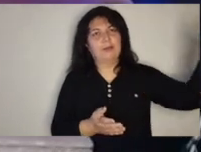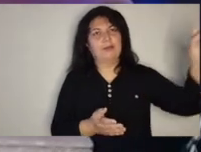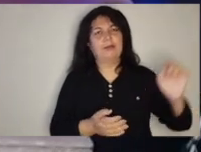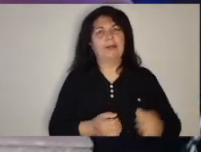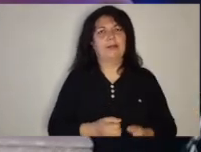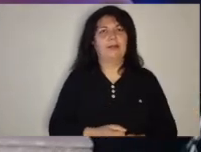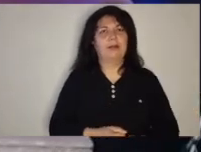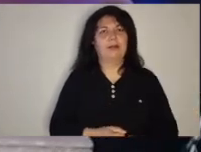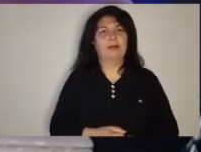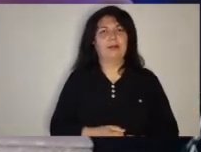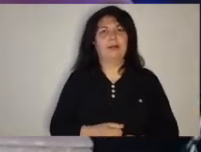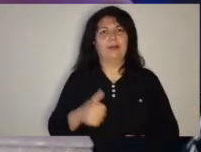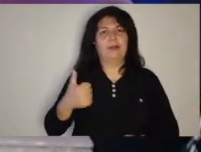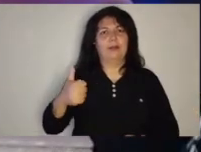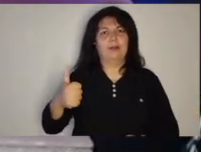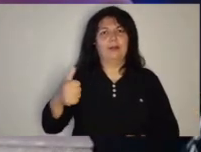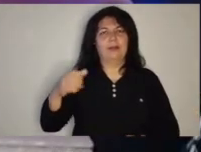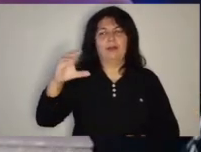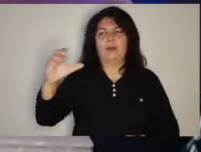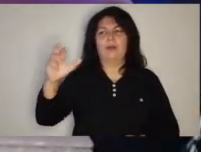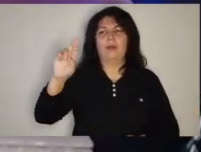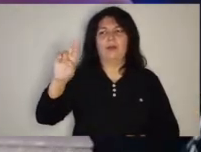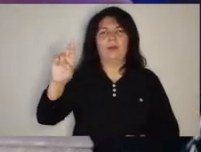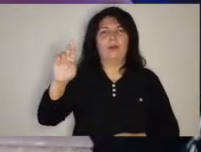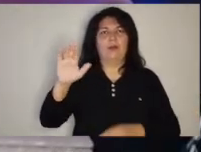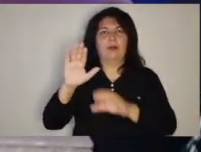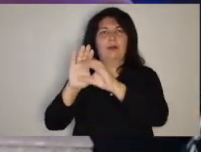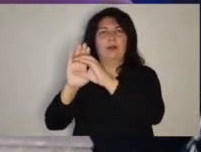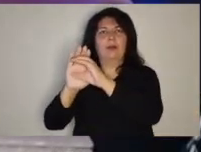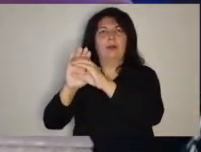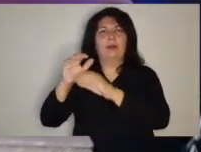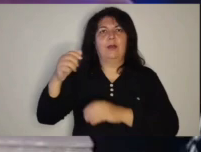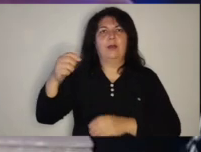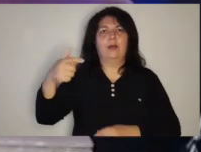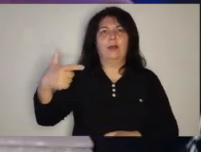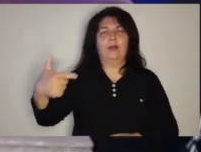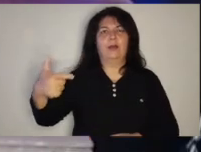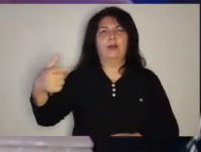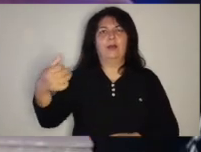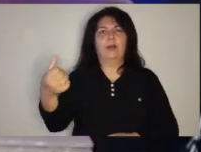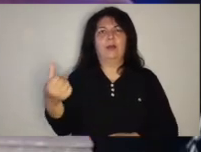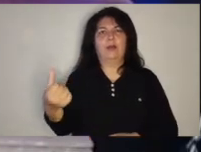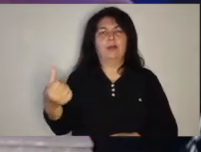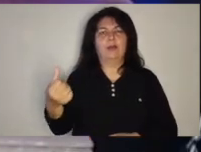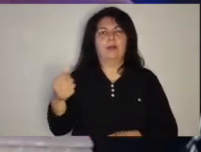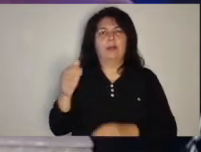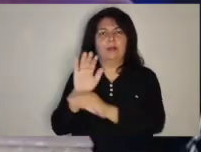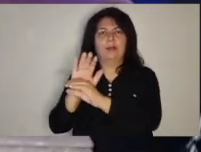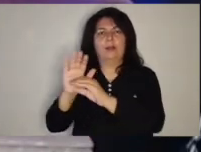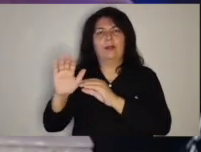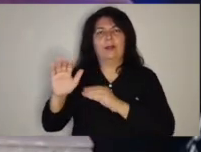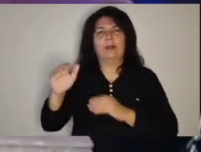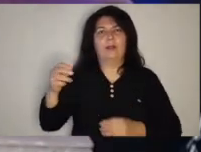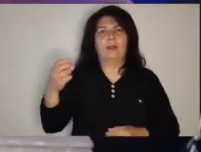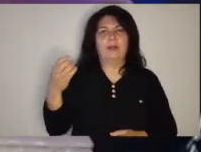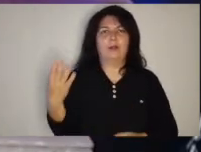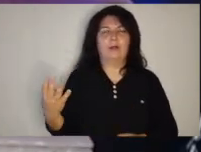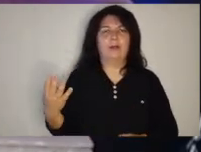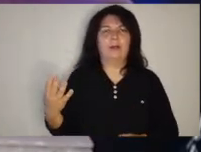lindo? Se você abrir a sua Bíblia agora, lá em 1